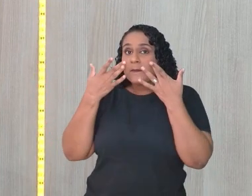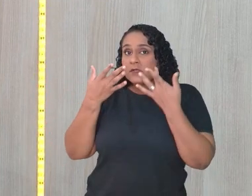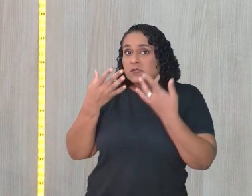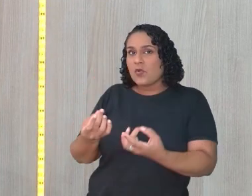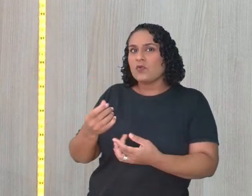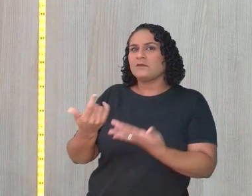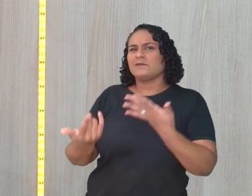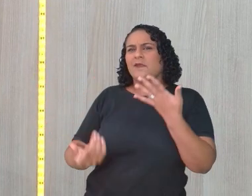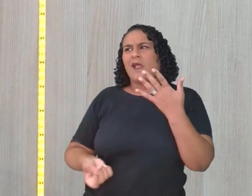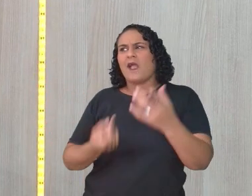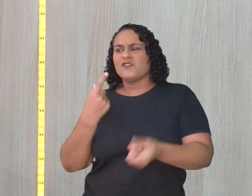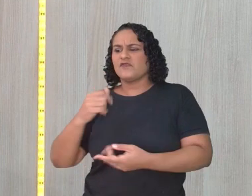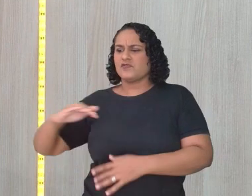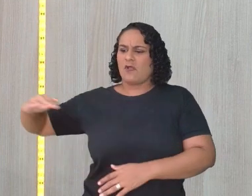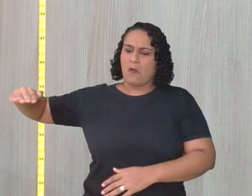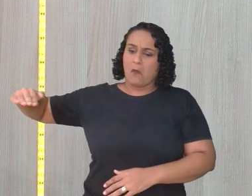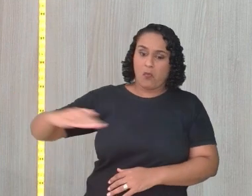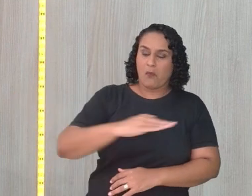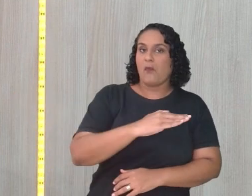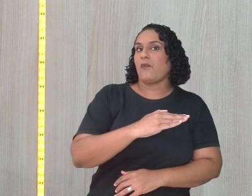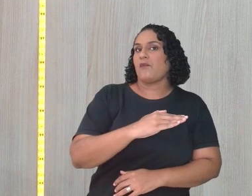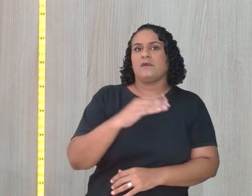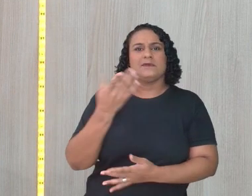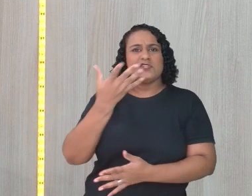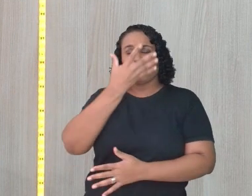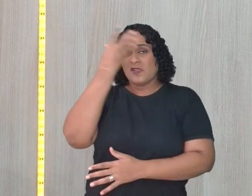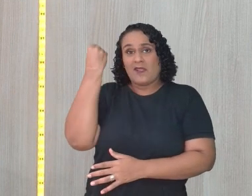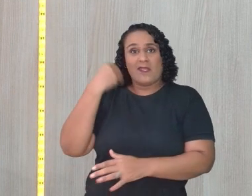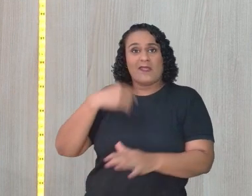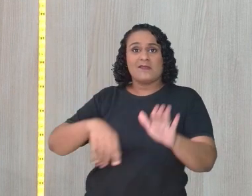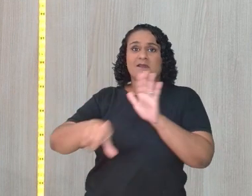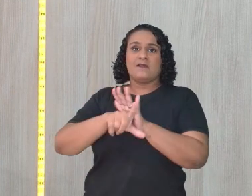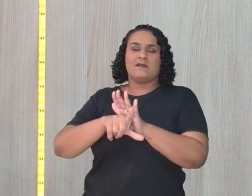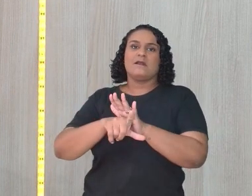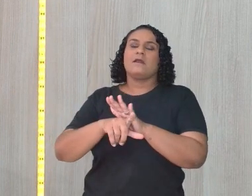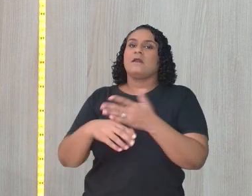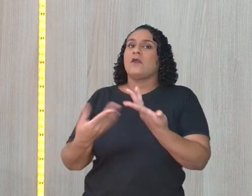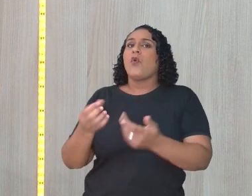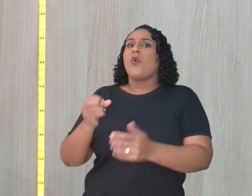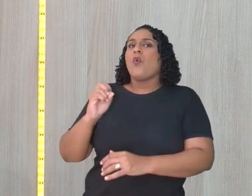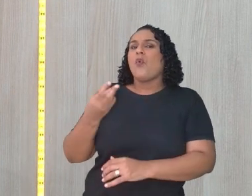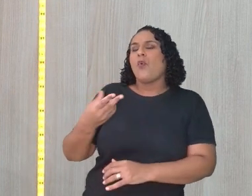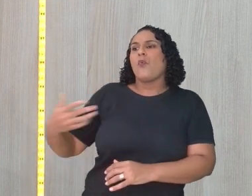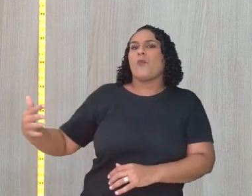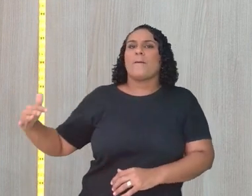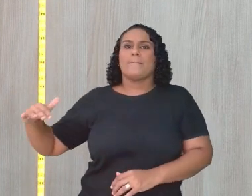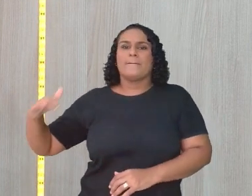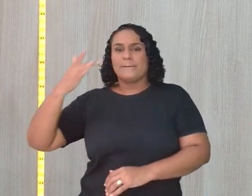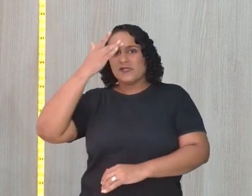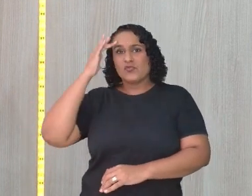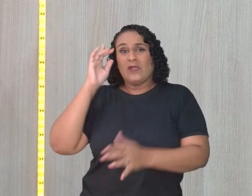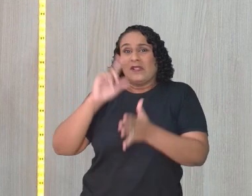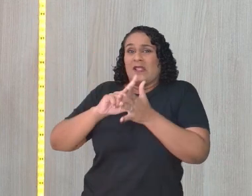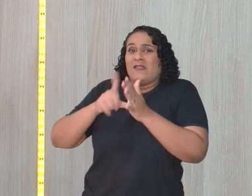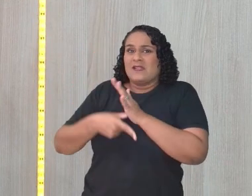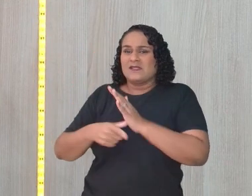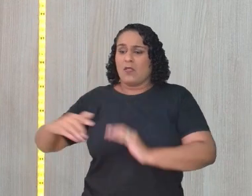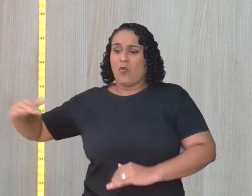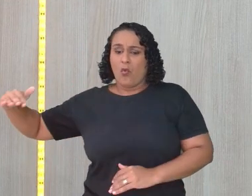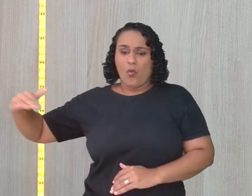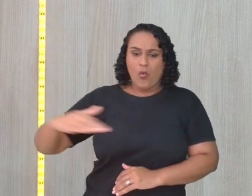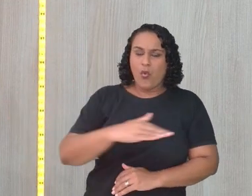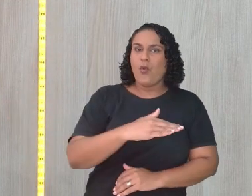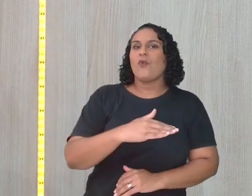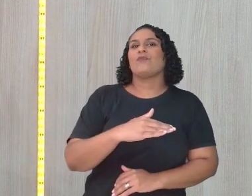vezes alguns motoristas esquecem, pessoal, da lei. Ou são pessoas que estão apressadas e se pararem irão dar